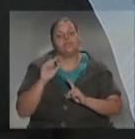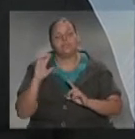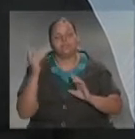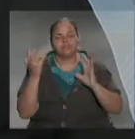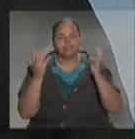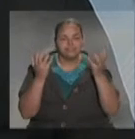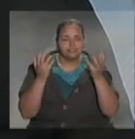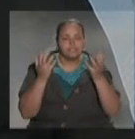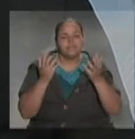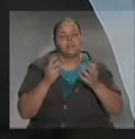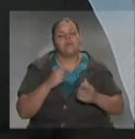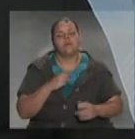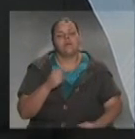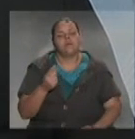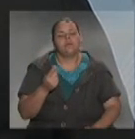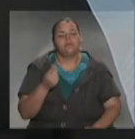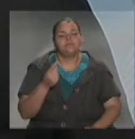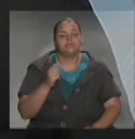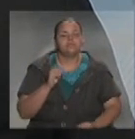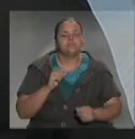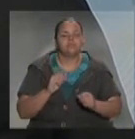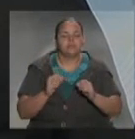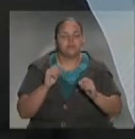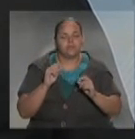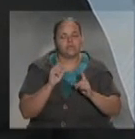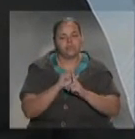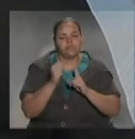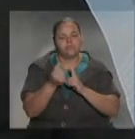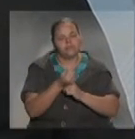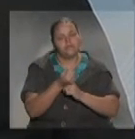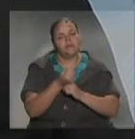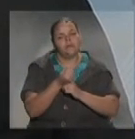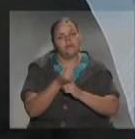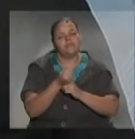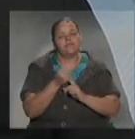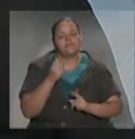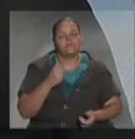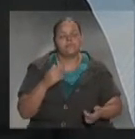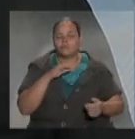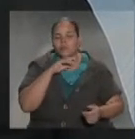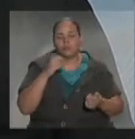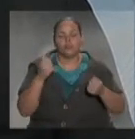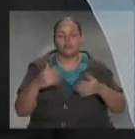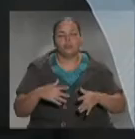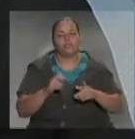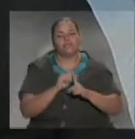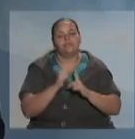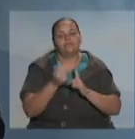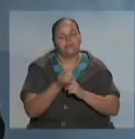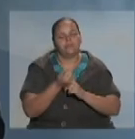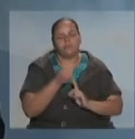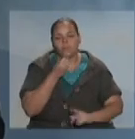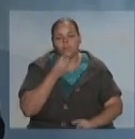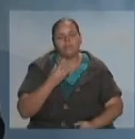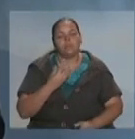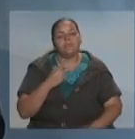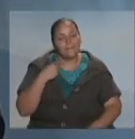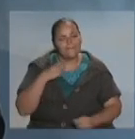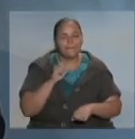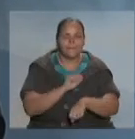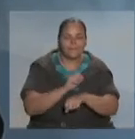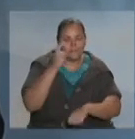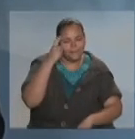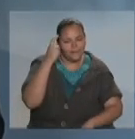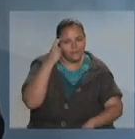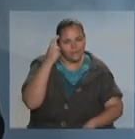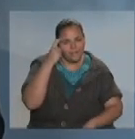socioambiental menos nocivo na sociedade que a gente vive. É uma questão que tem que